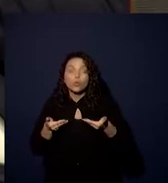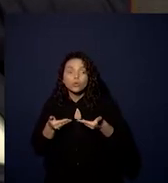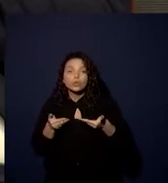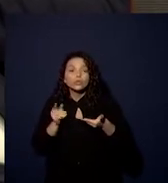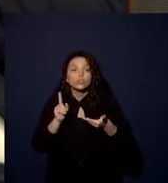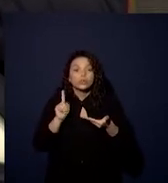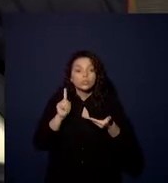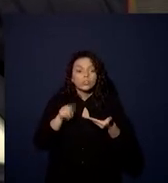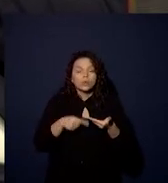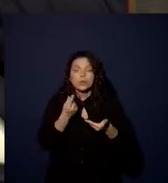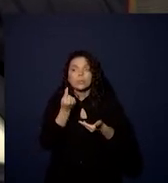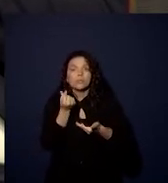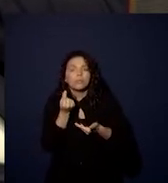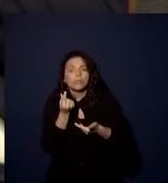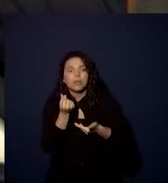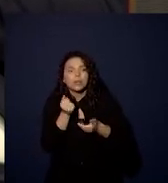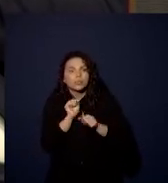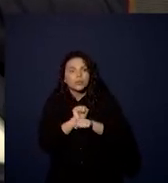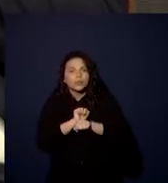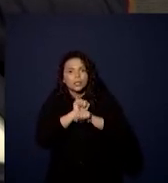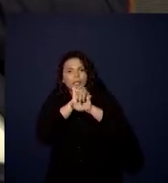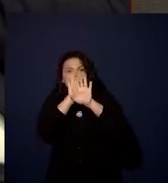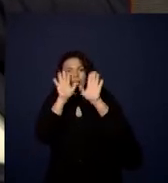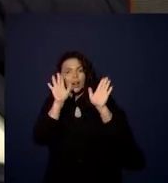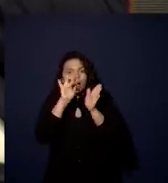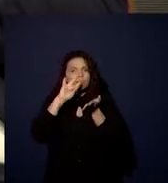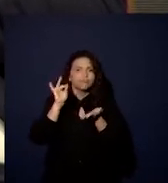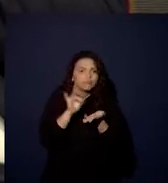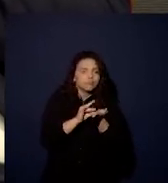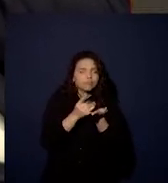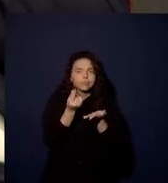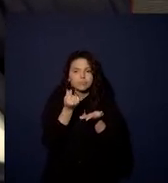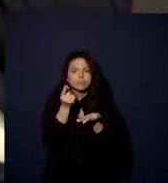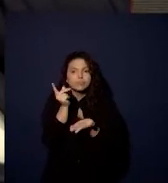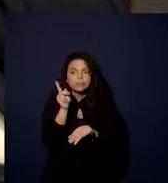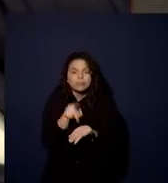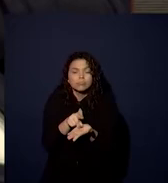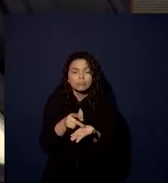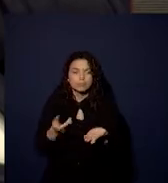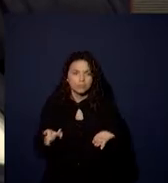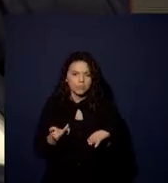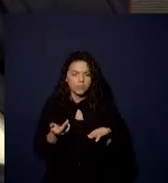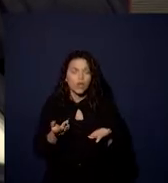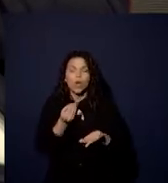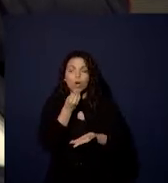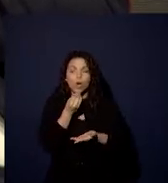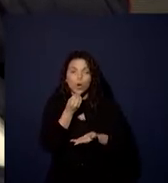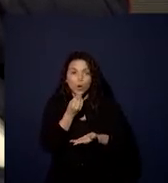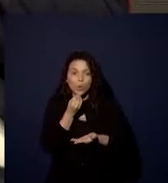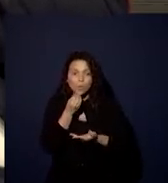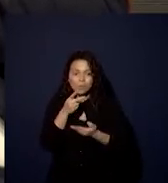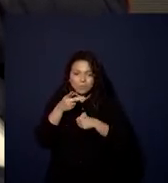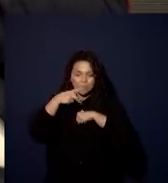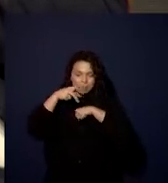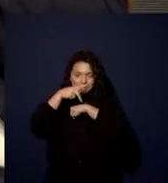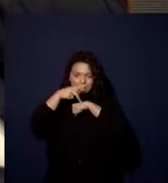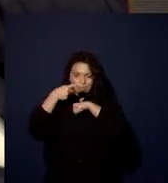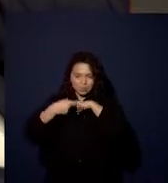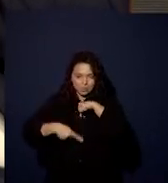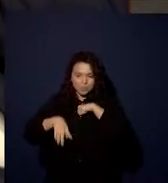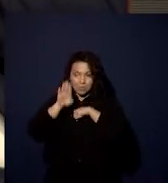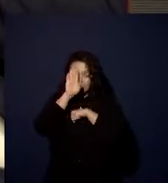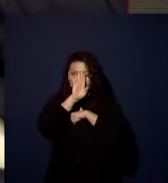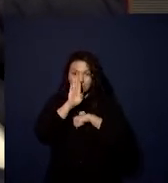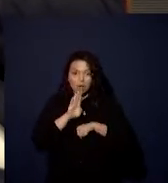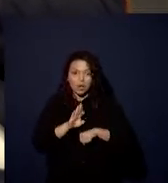é um preço muito claro muito determinado muito líquido Então você manter um país com o Brasil